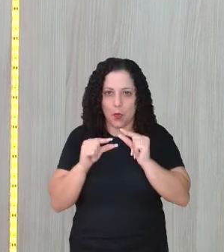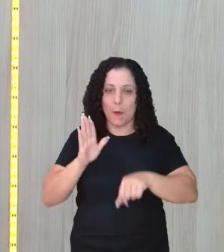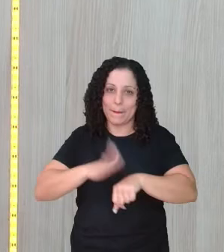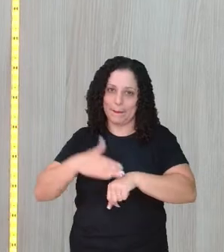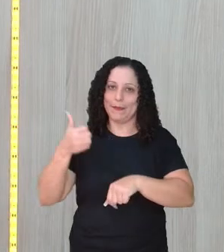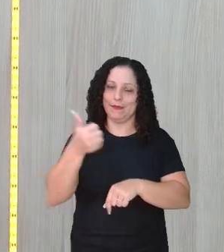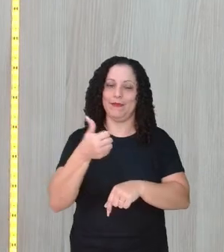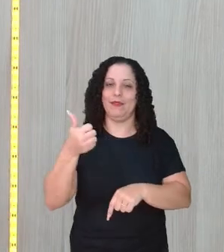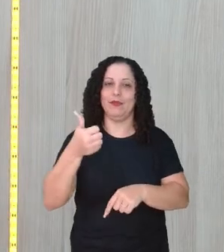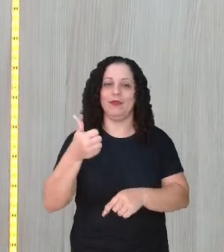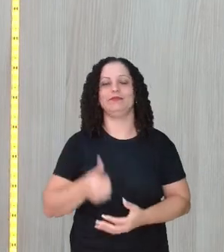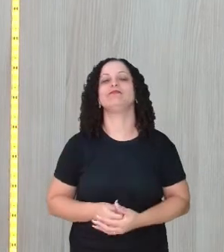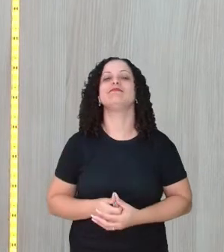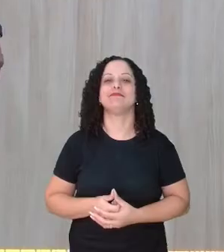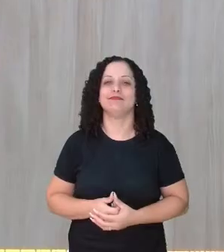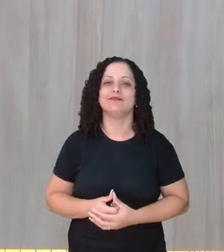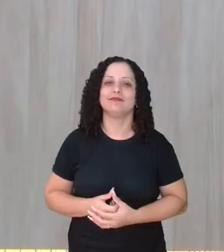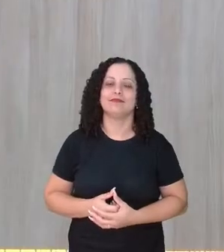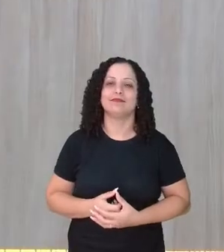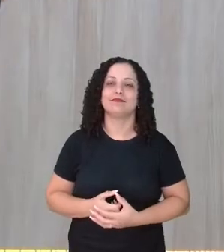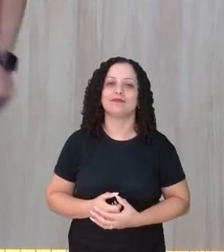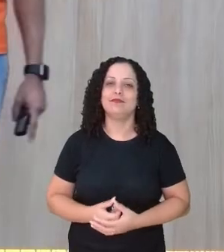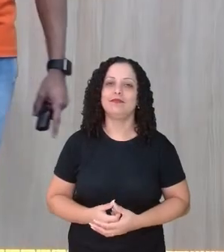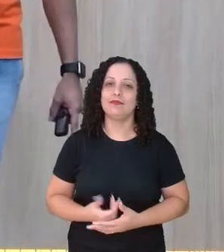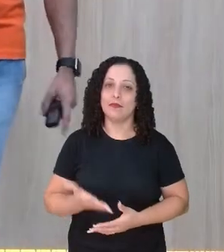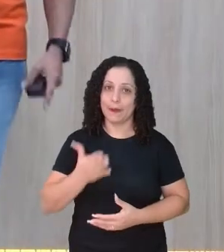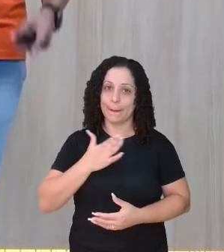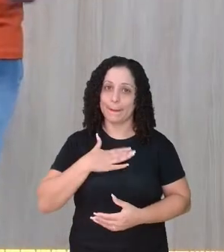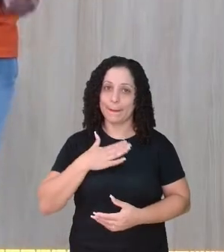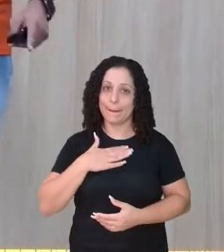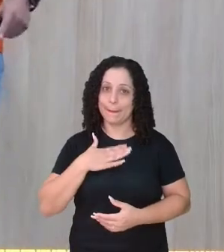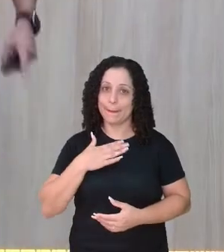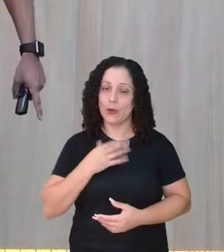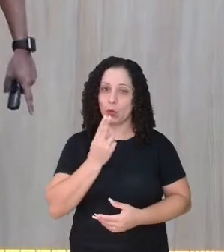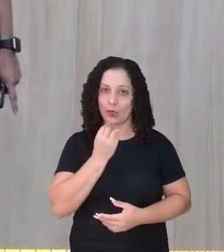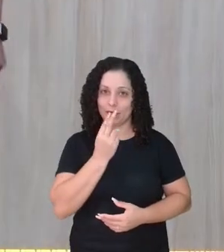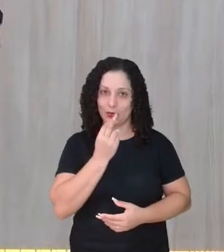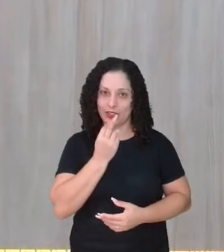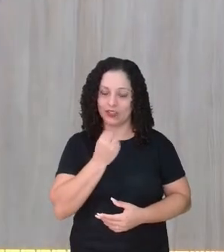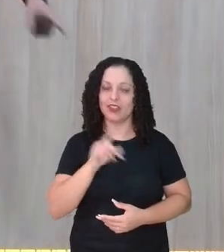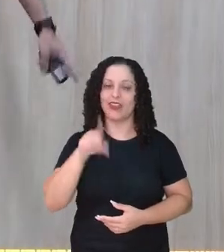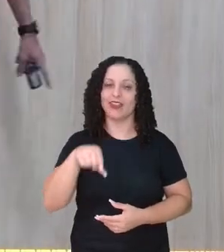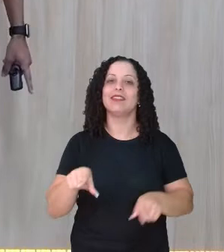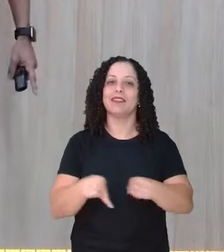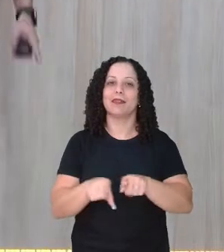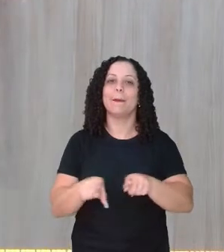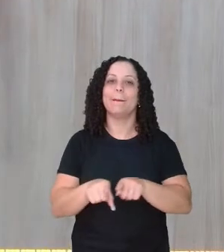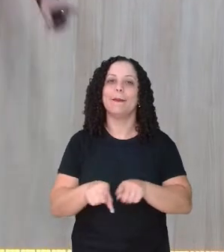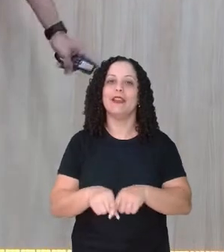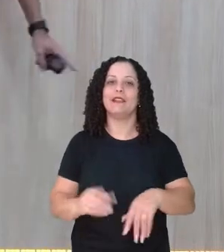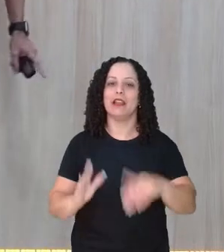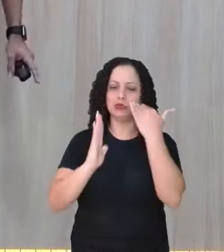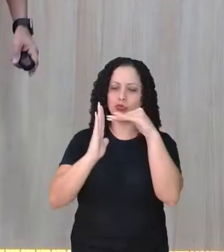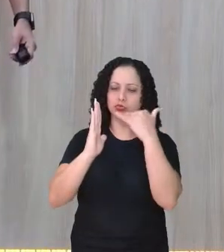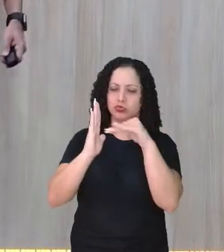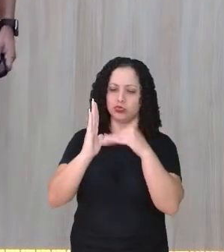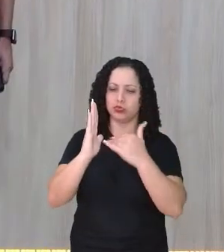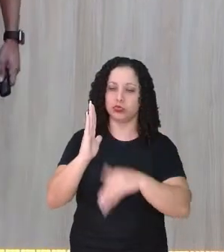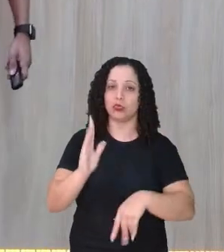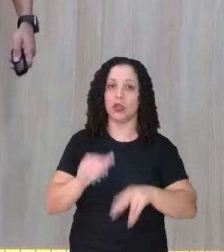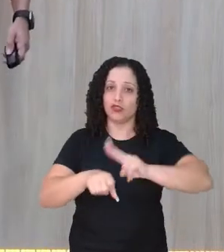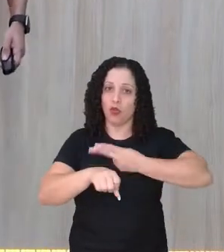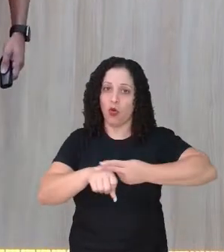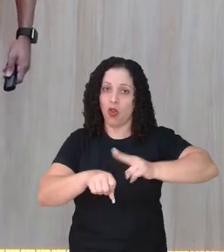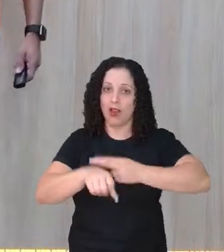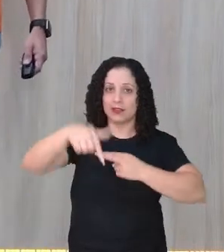saudável ele é. É verdade. E o meu nutricionista, ele tá lá na minha dieta, chocolate 70%, né? Que